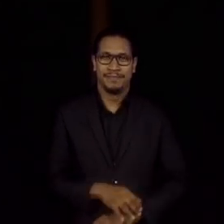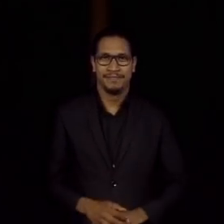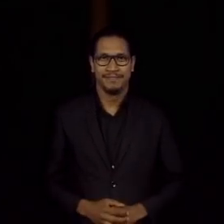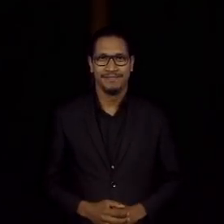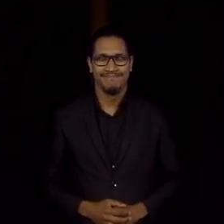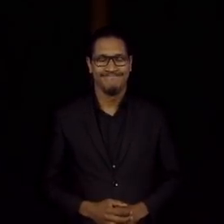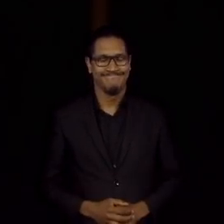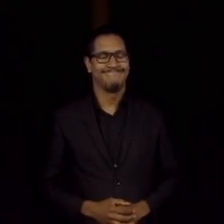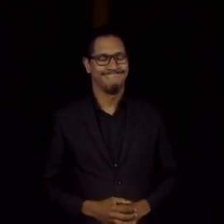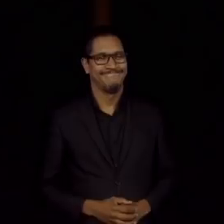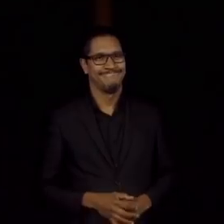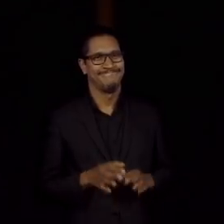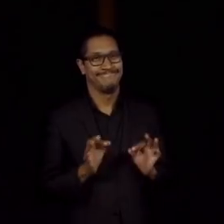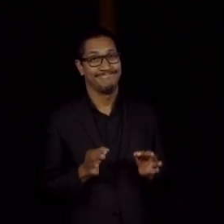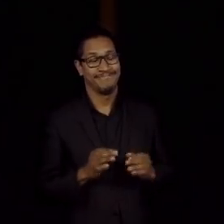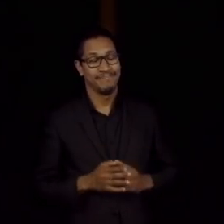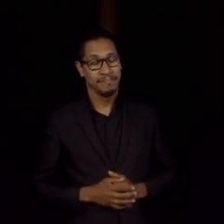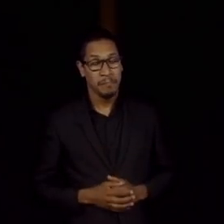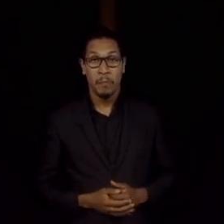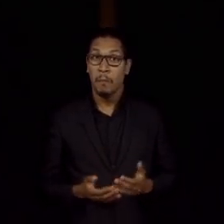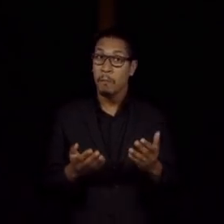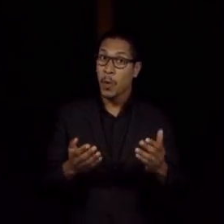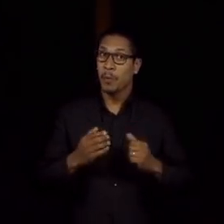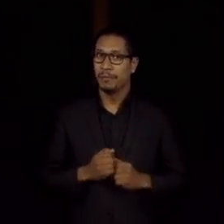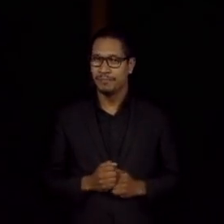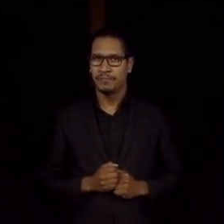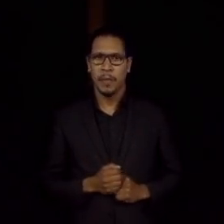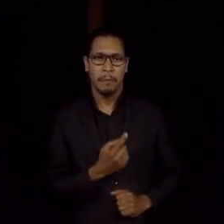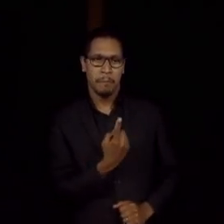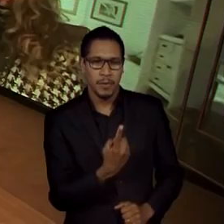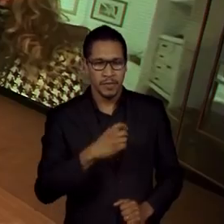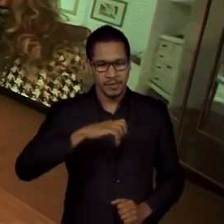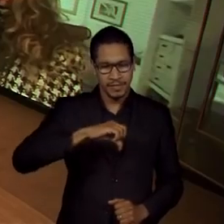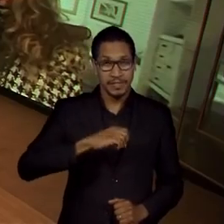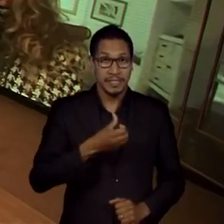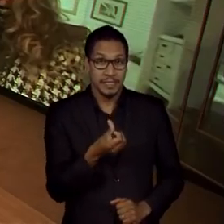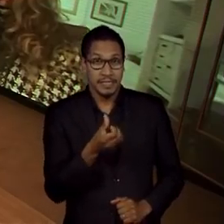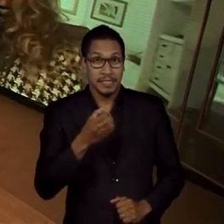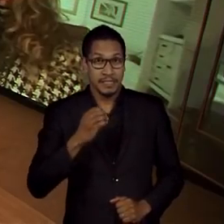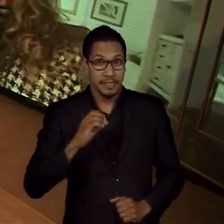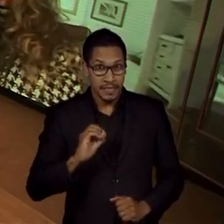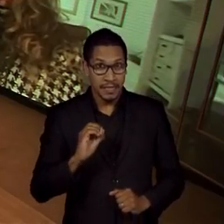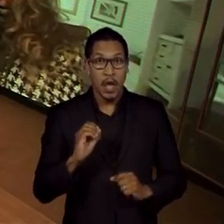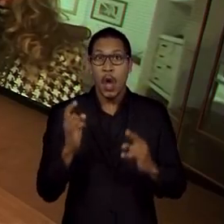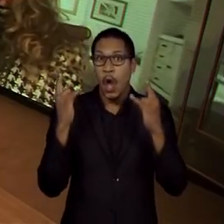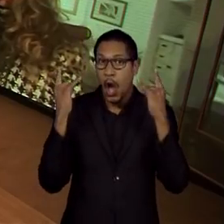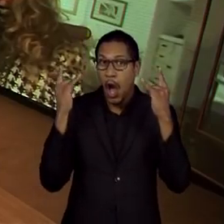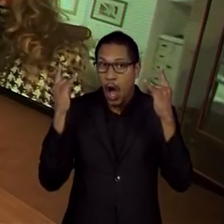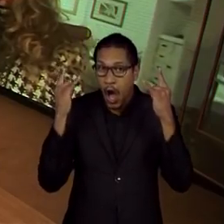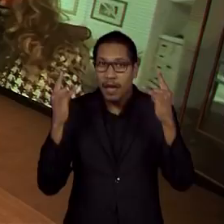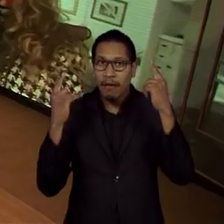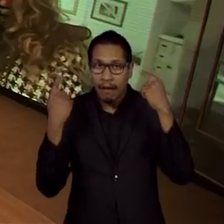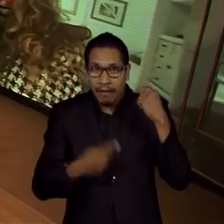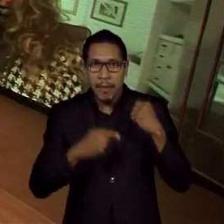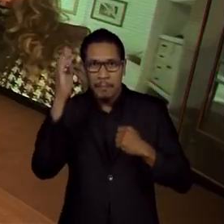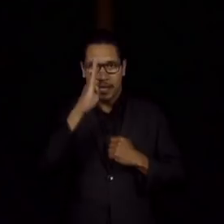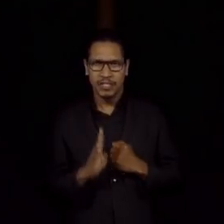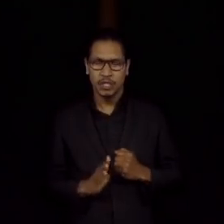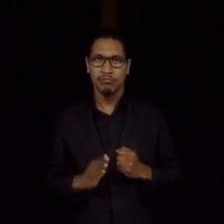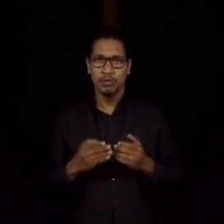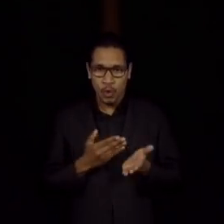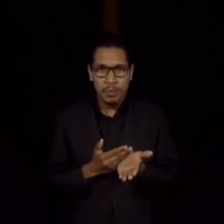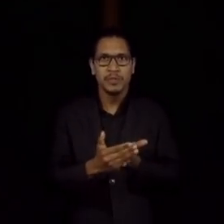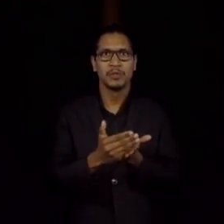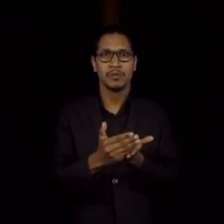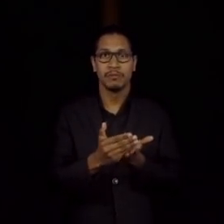Bonito. Vanderleia, no início dos anos 60, o rock chegou com tudo no Brasil. E aí,